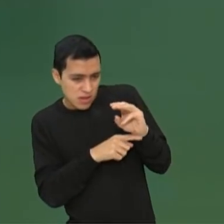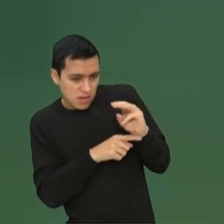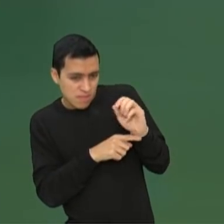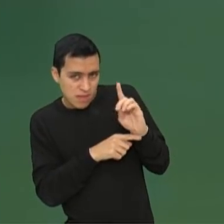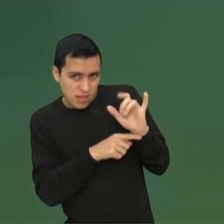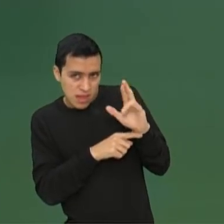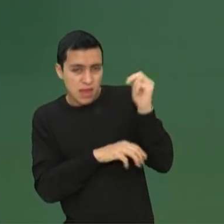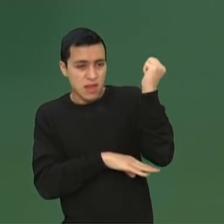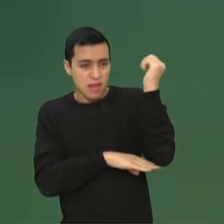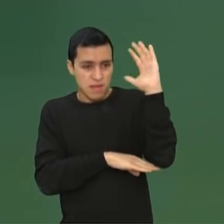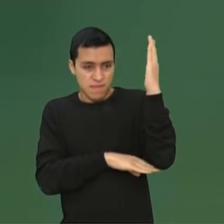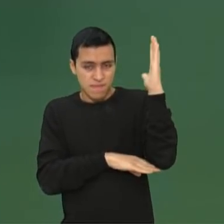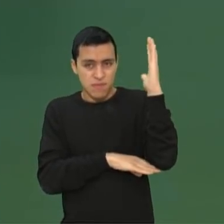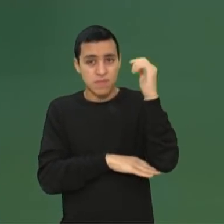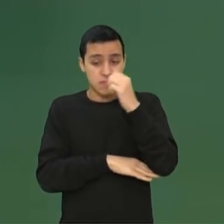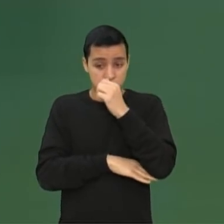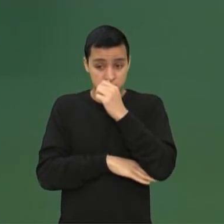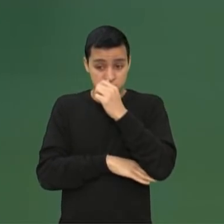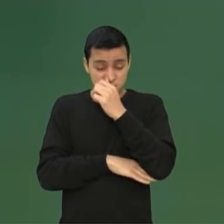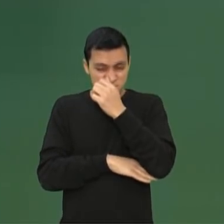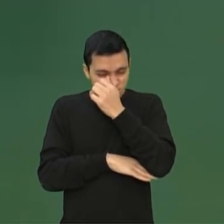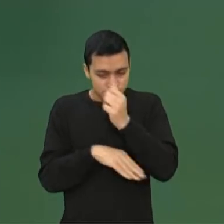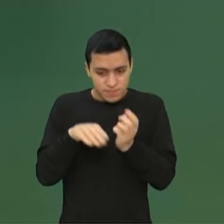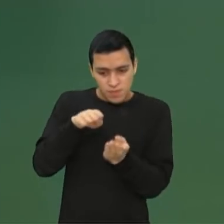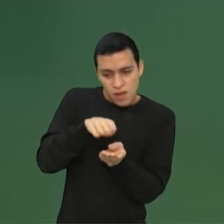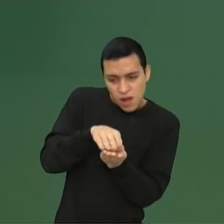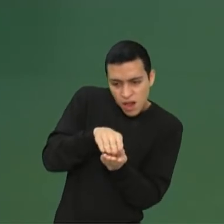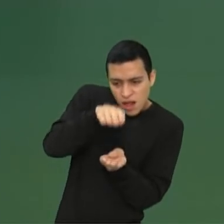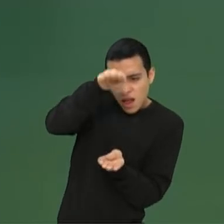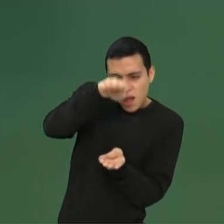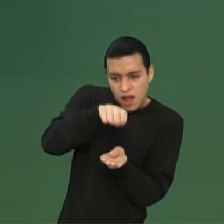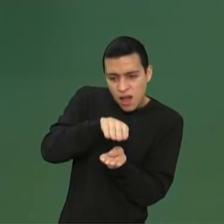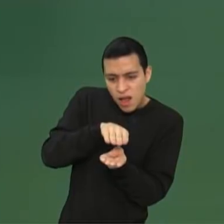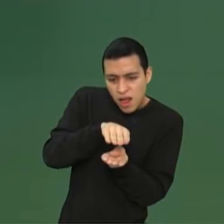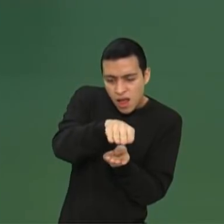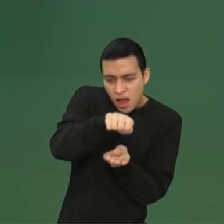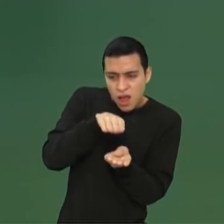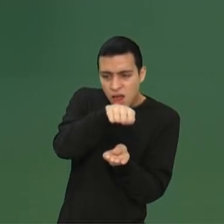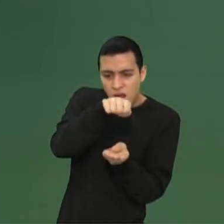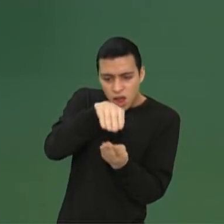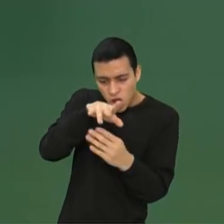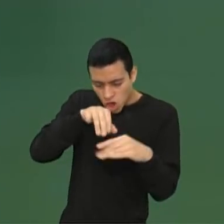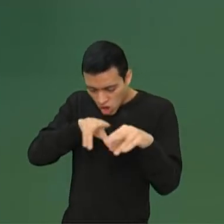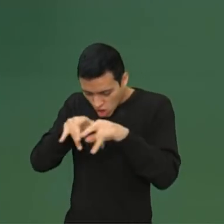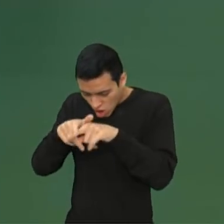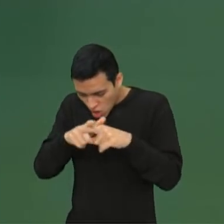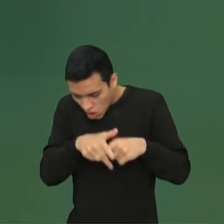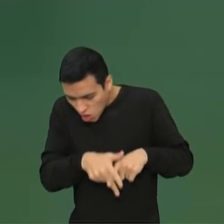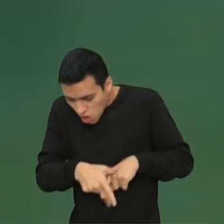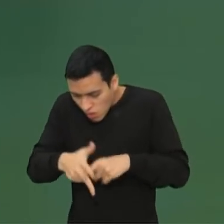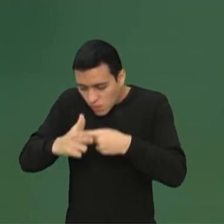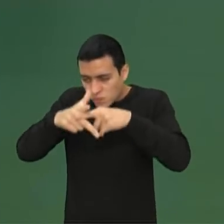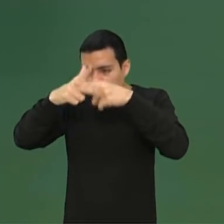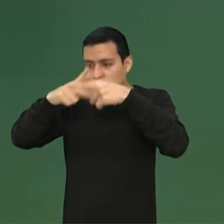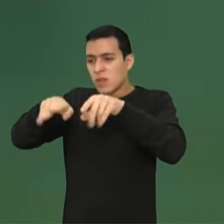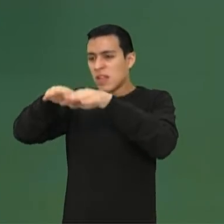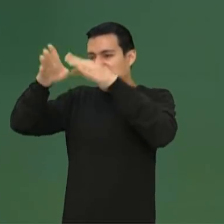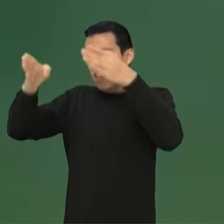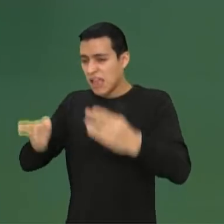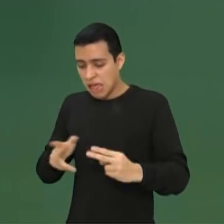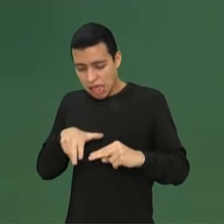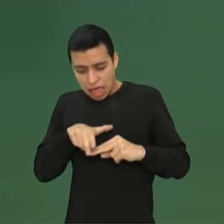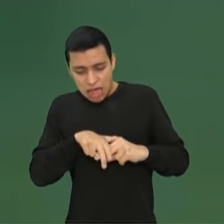Quando eu pego essas várias tábuas e transformo numa cadeira, numa mesa, num armário, eu dei